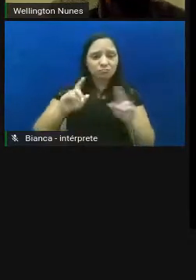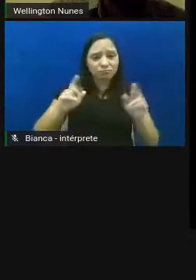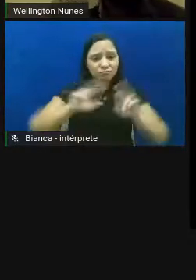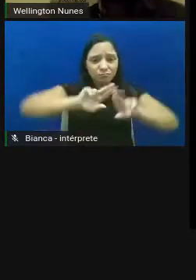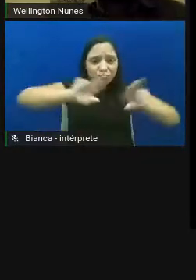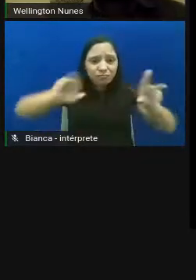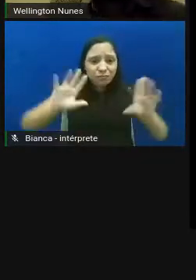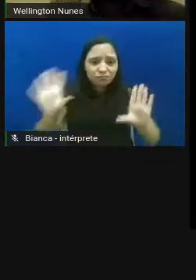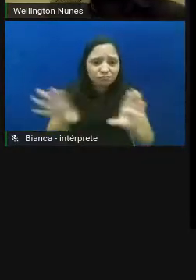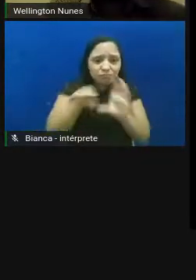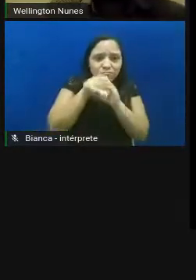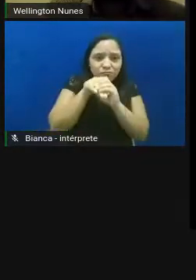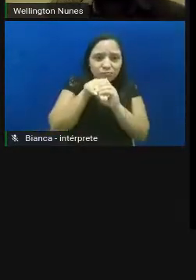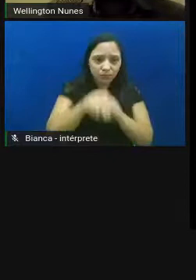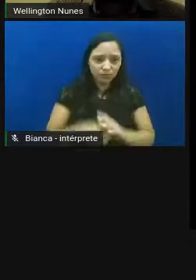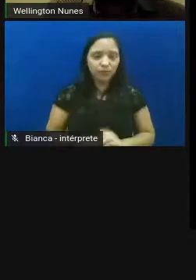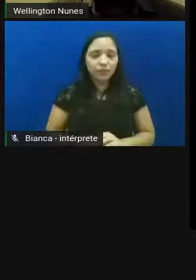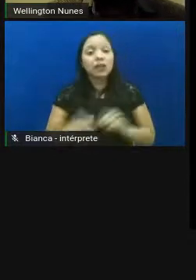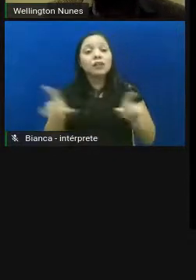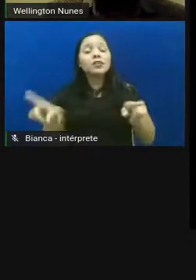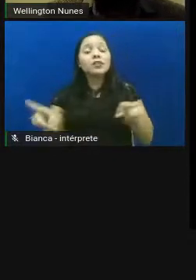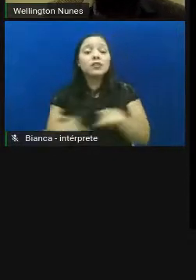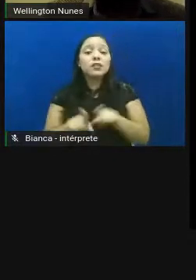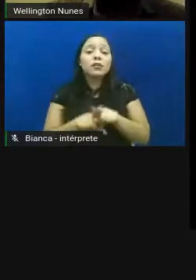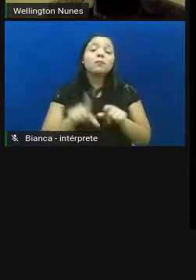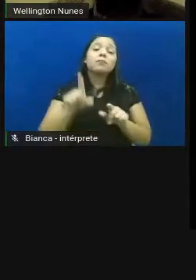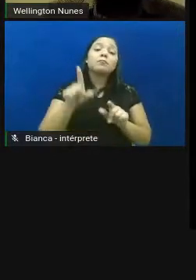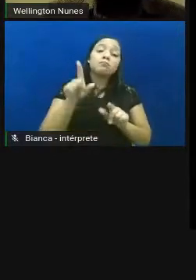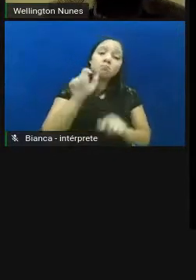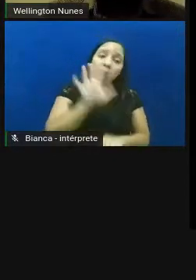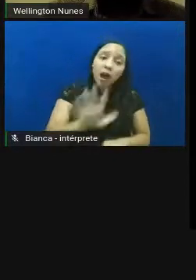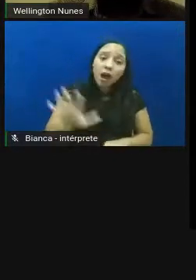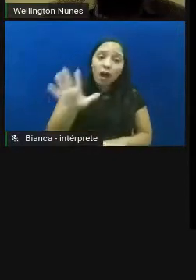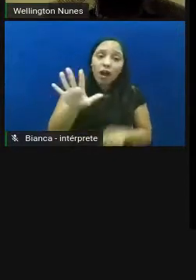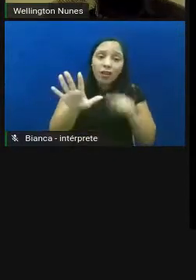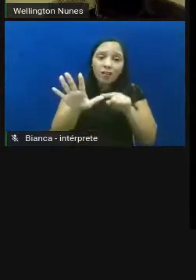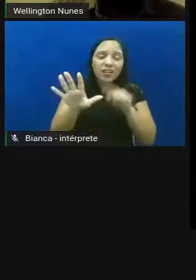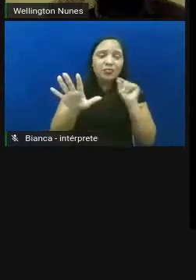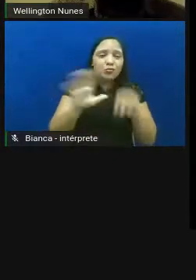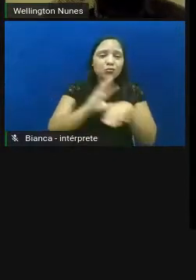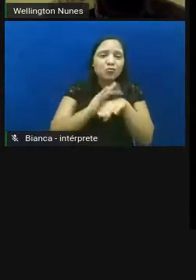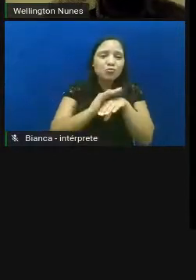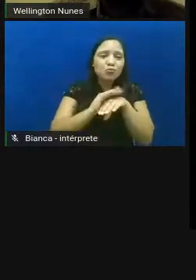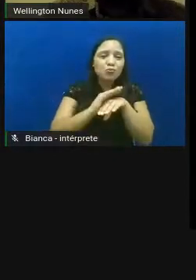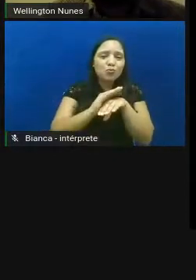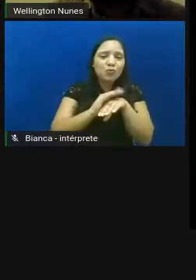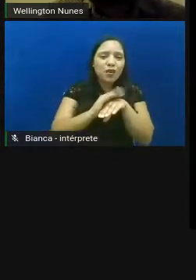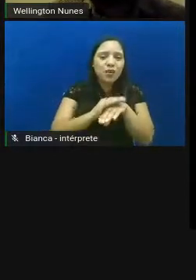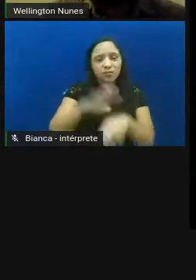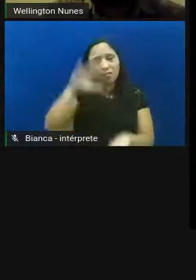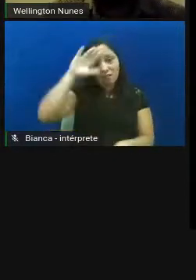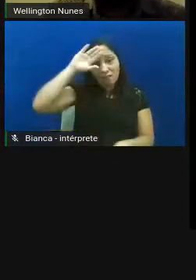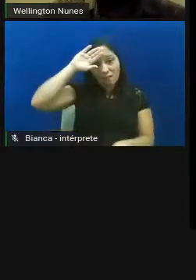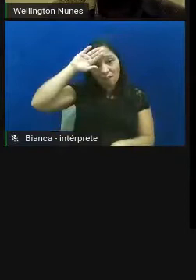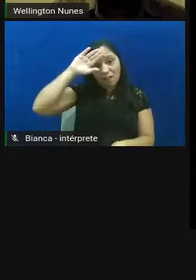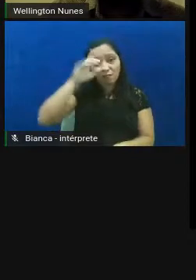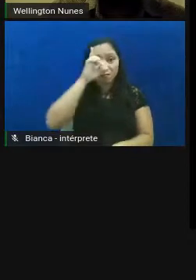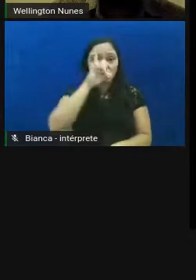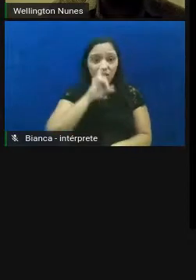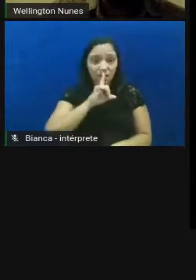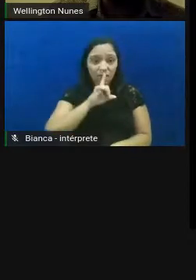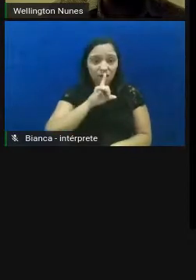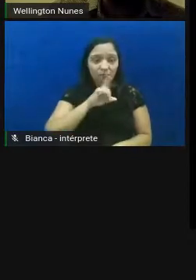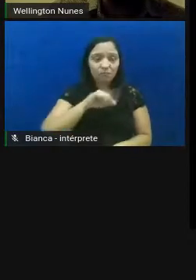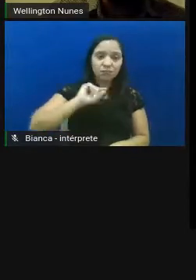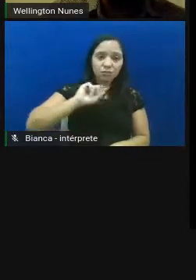O mapa da febre amarela também, né? Áreas com recomendação permanente ou temporária de vacinação e